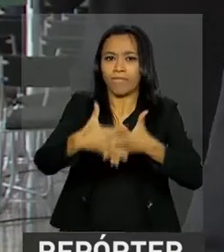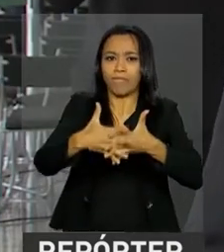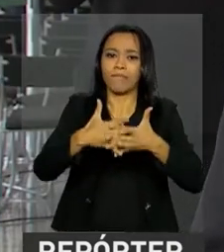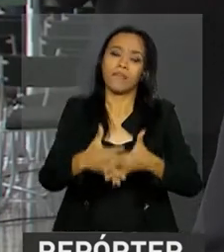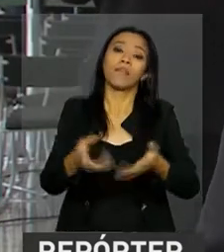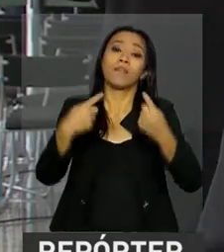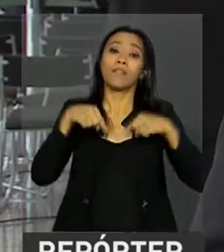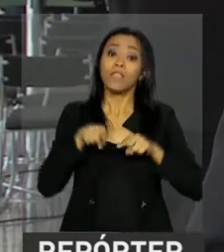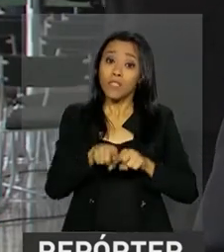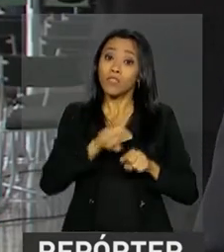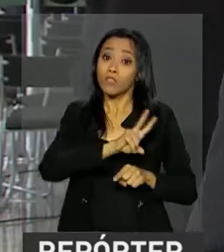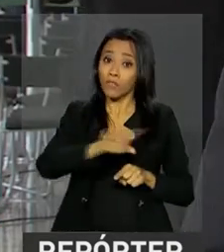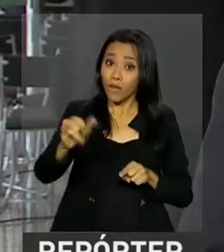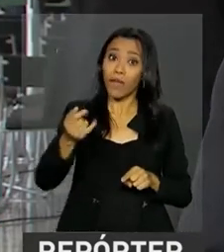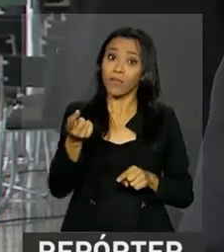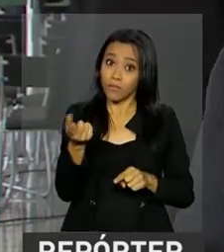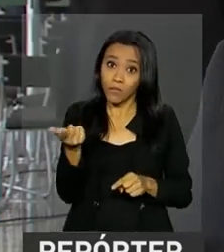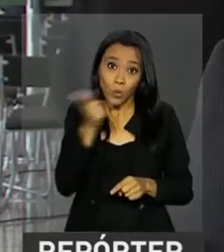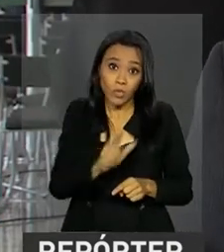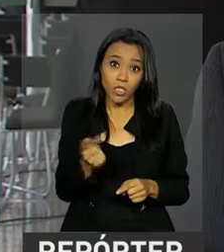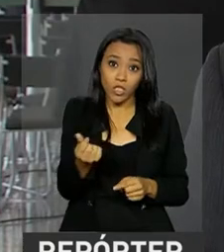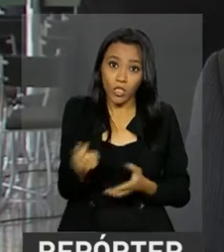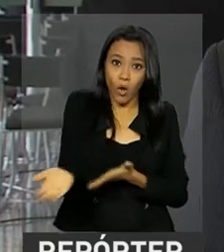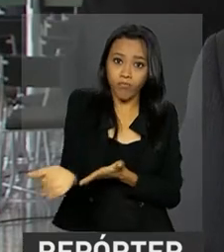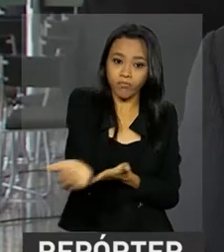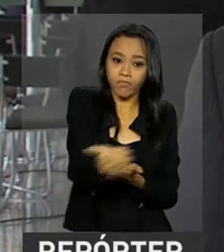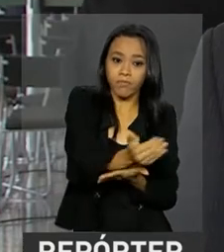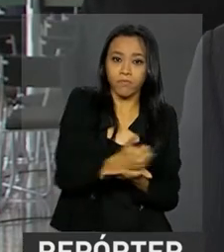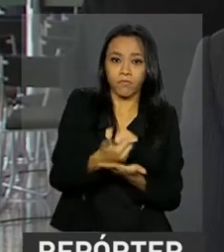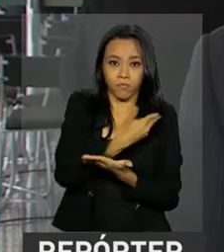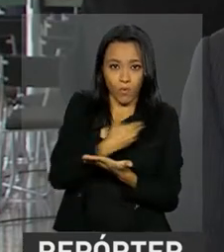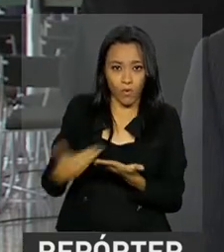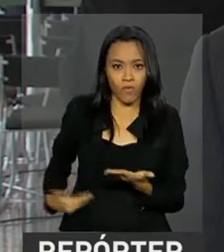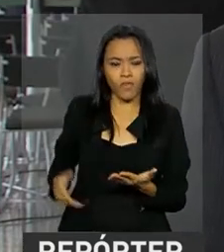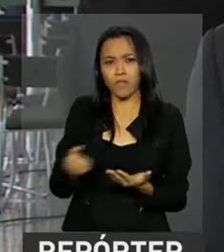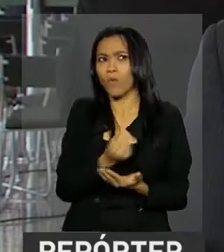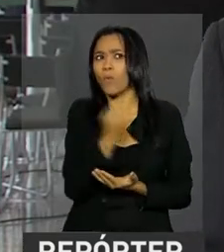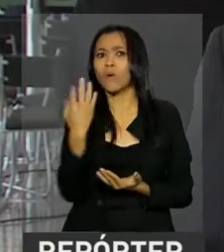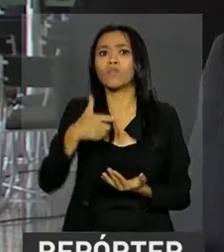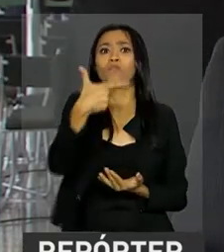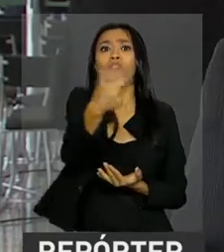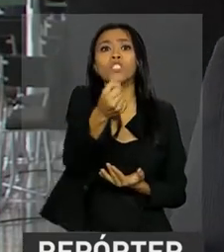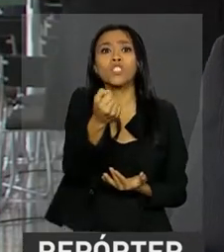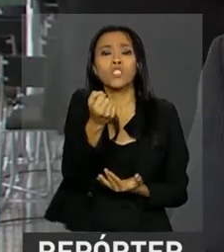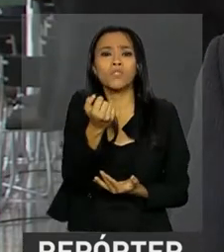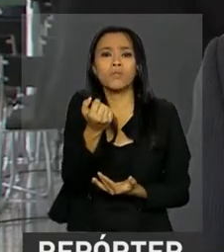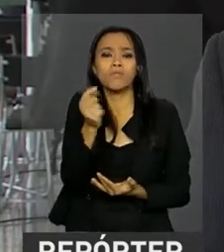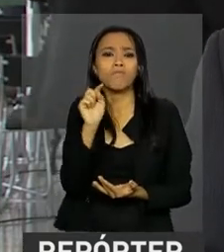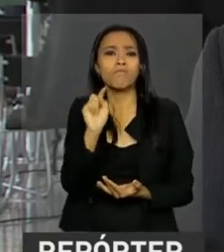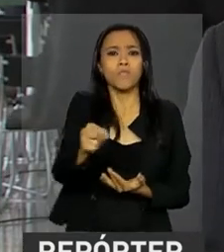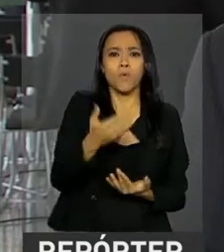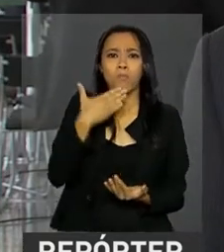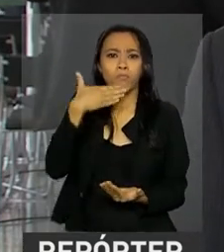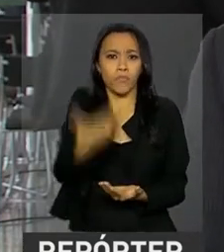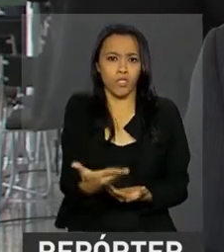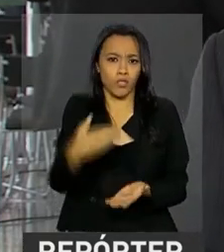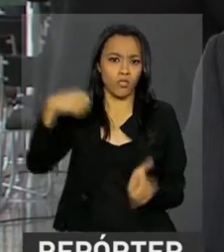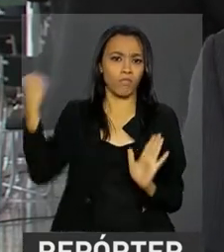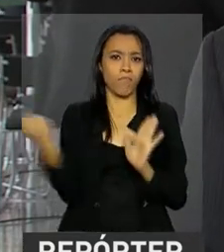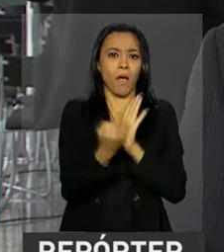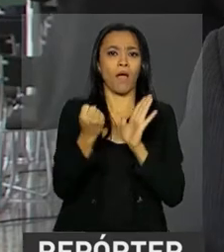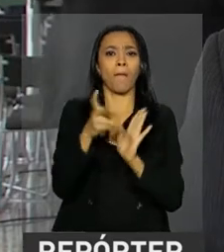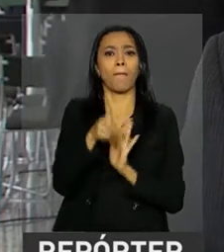aos cofres públicos ao todo mais de 20 mil pedidos de patentes devem ser impactados de forma